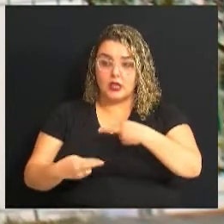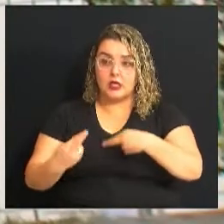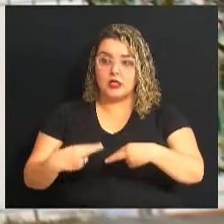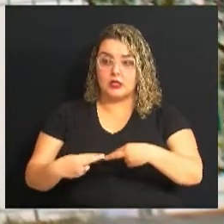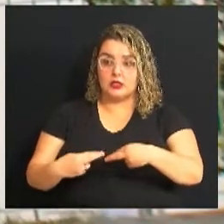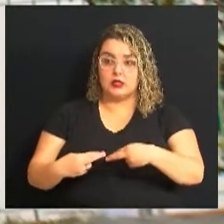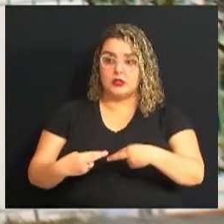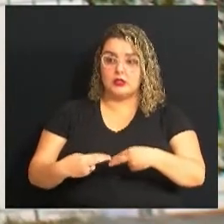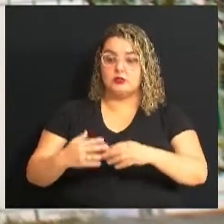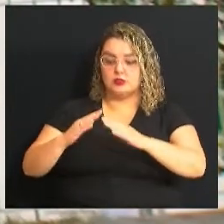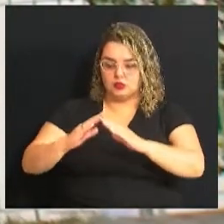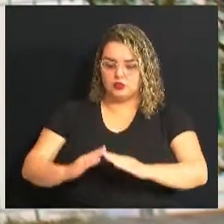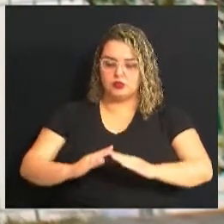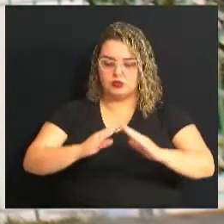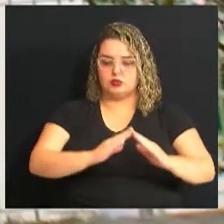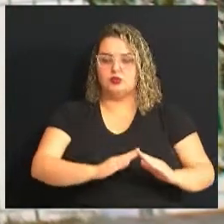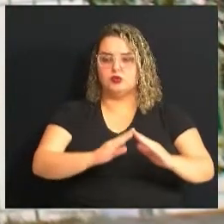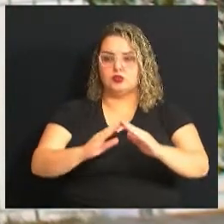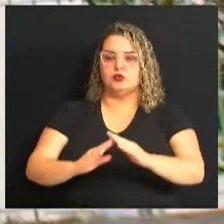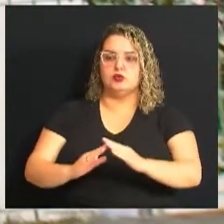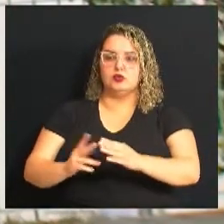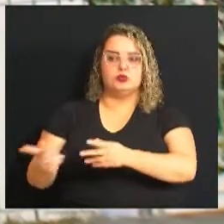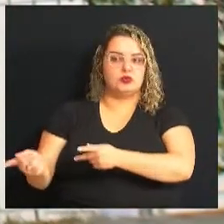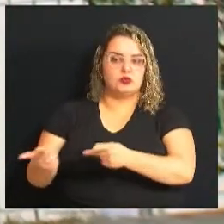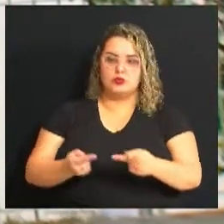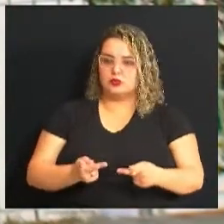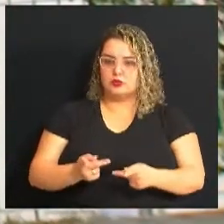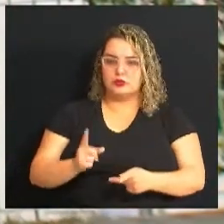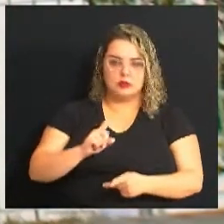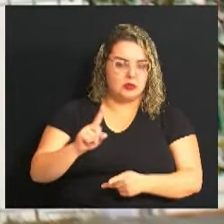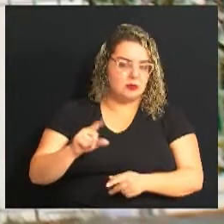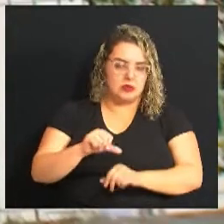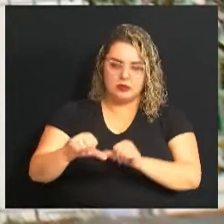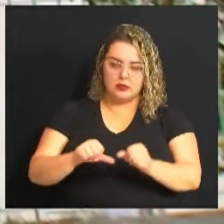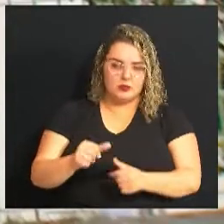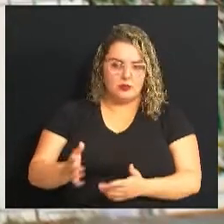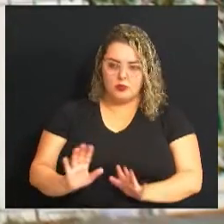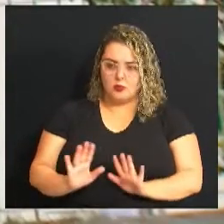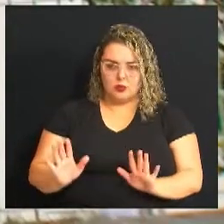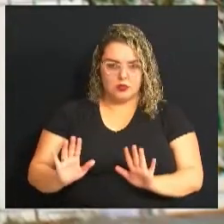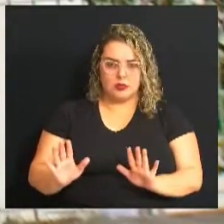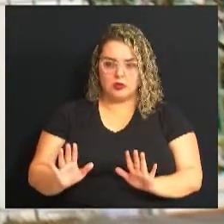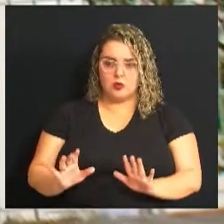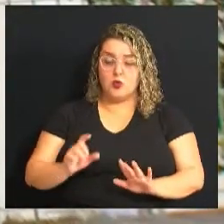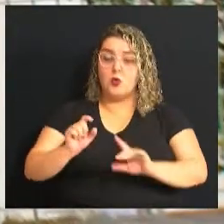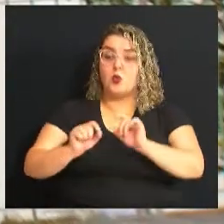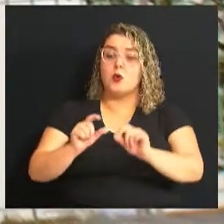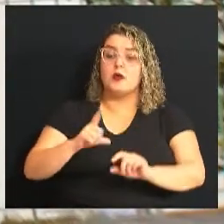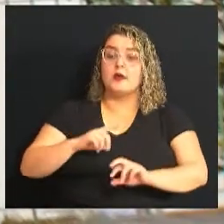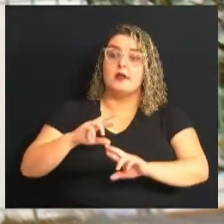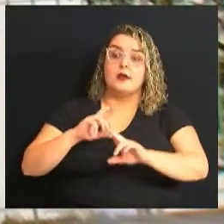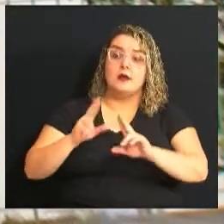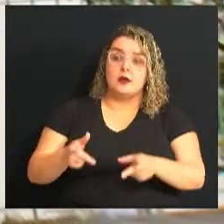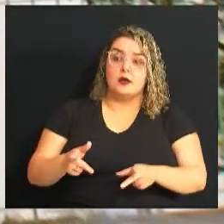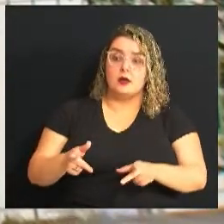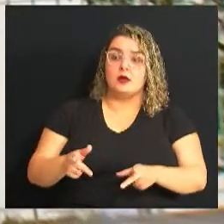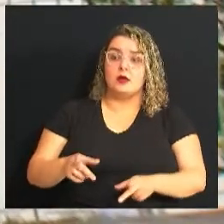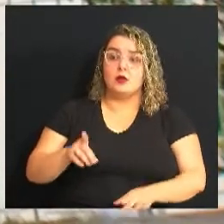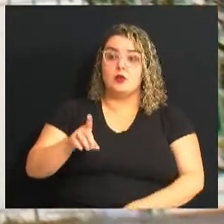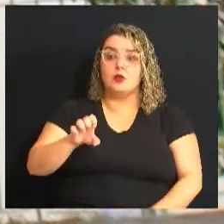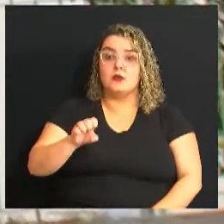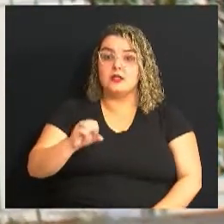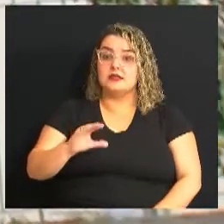dos moradores, dos visitantes também não muda. Só que o que a gente tem de diferente é o descarte muito mais